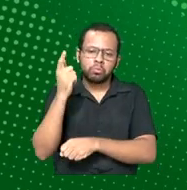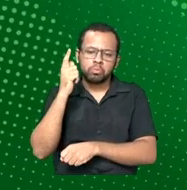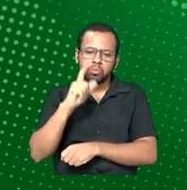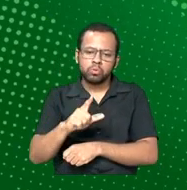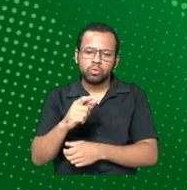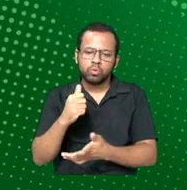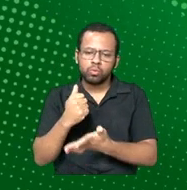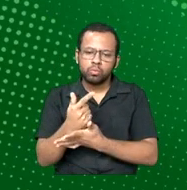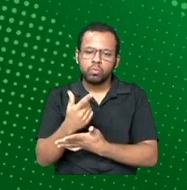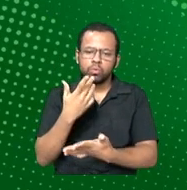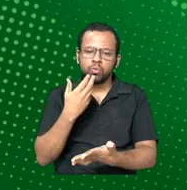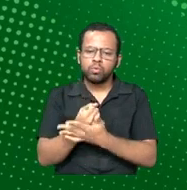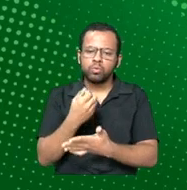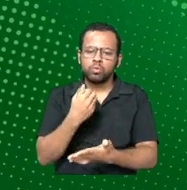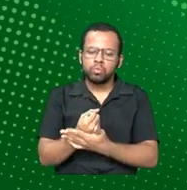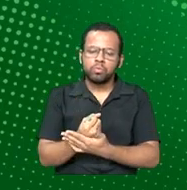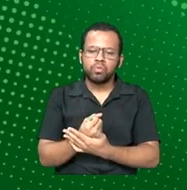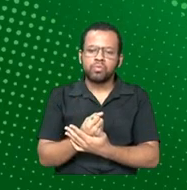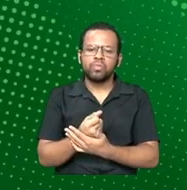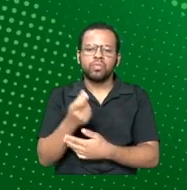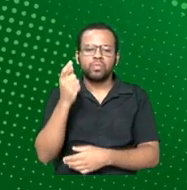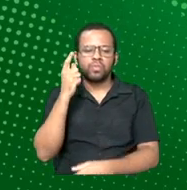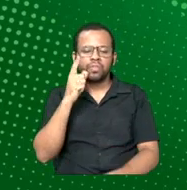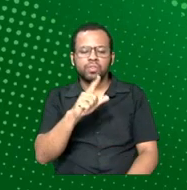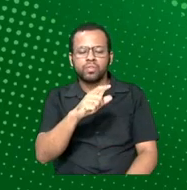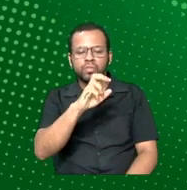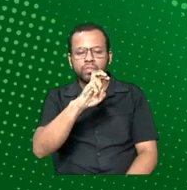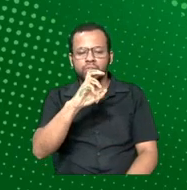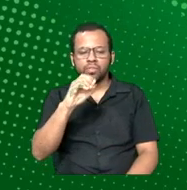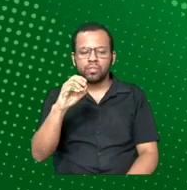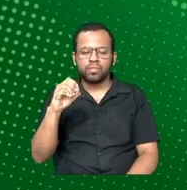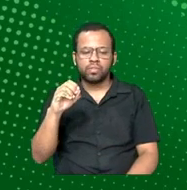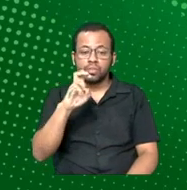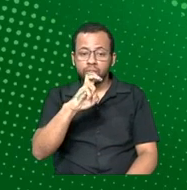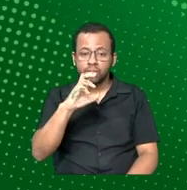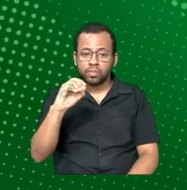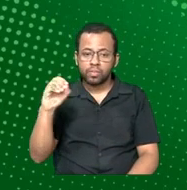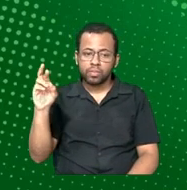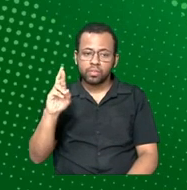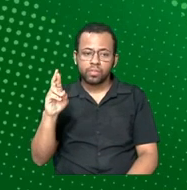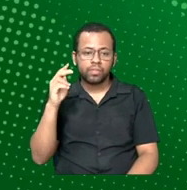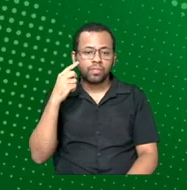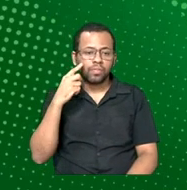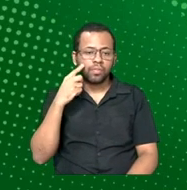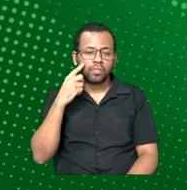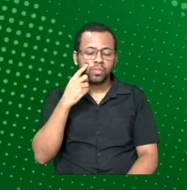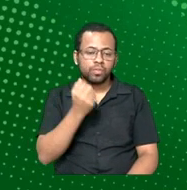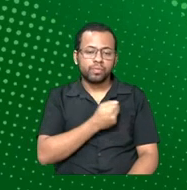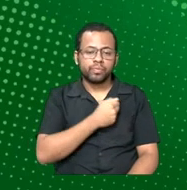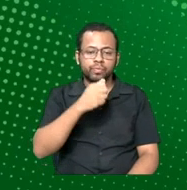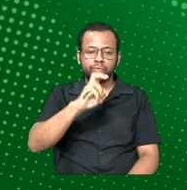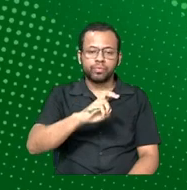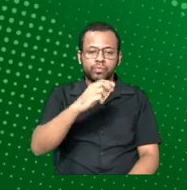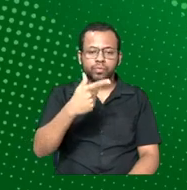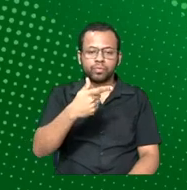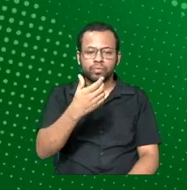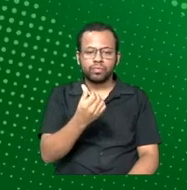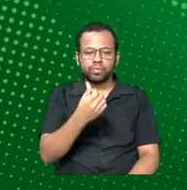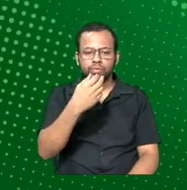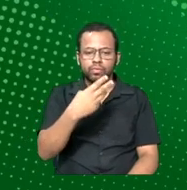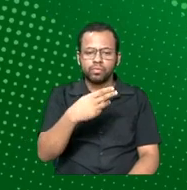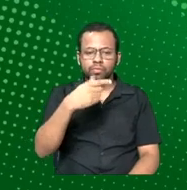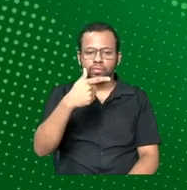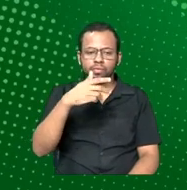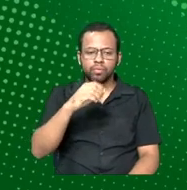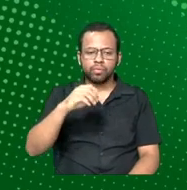14 no aplicativo faturou r$ 500 embora com o número 526320 essa numeração